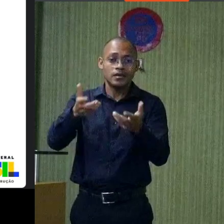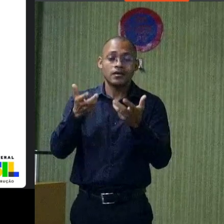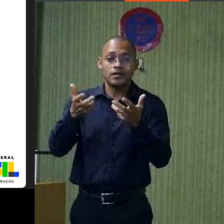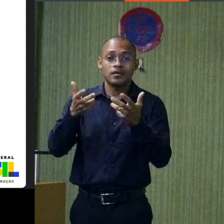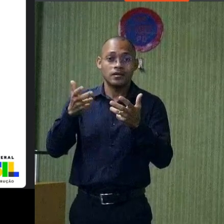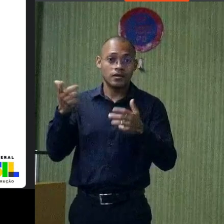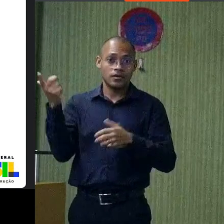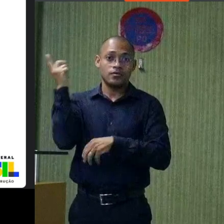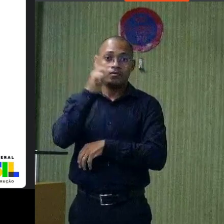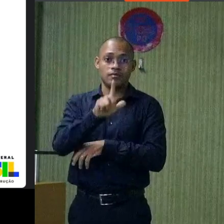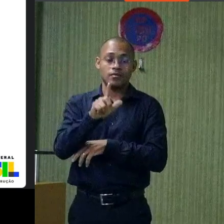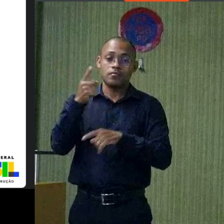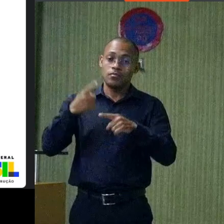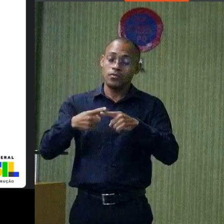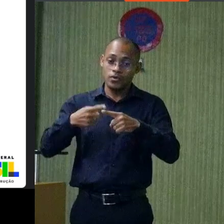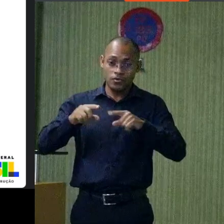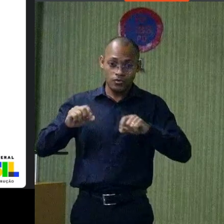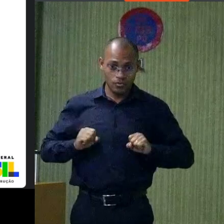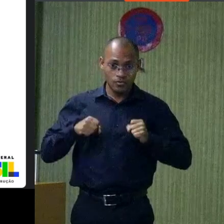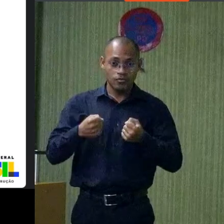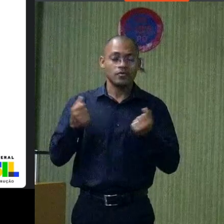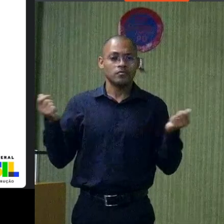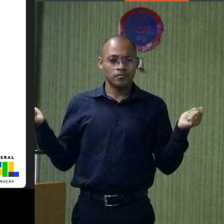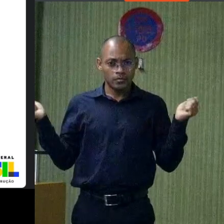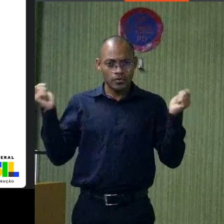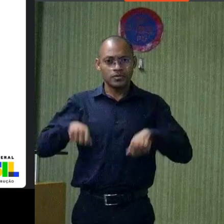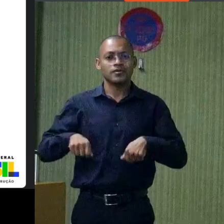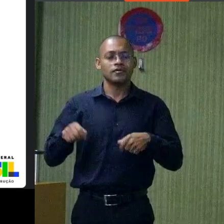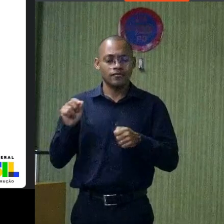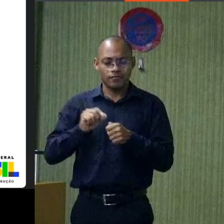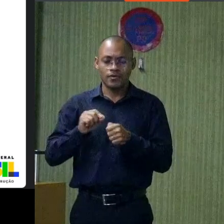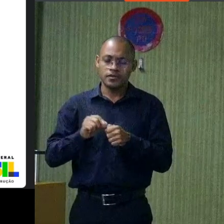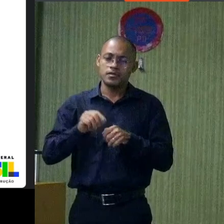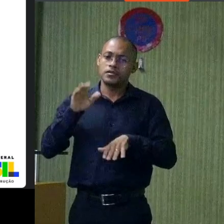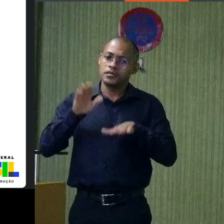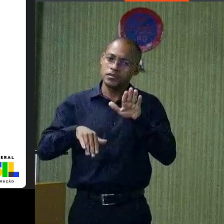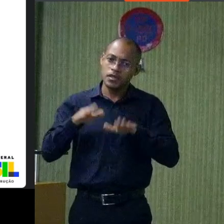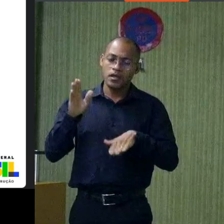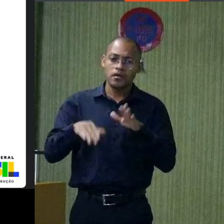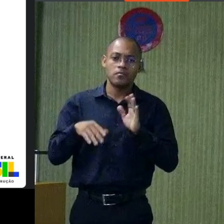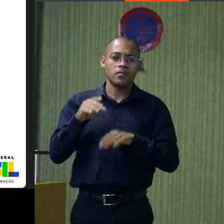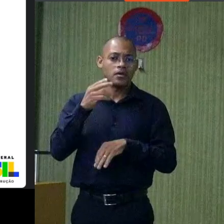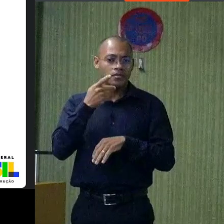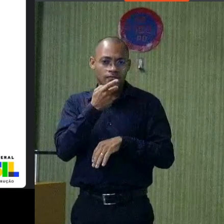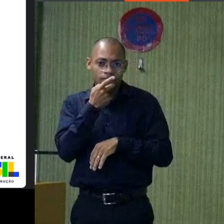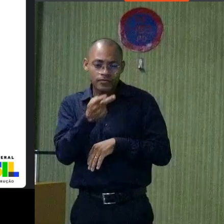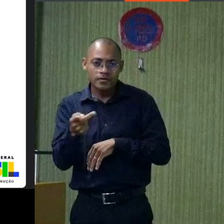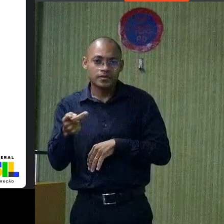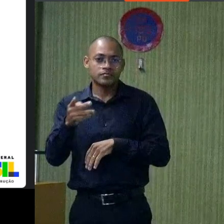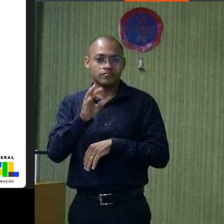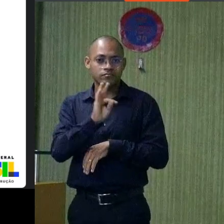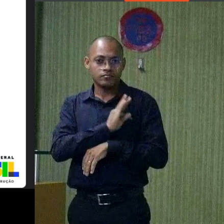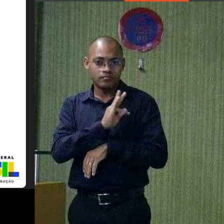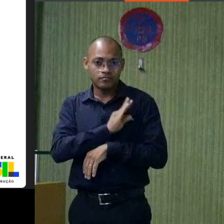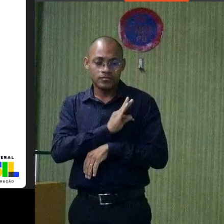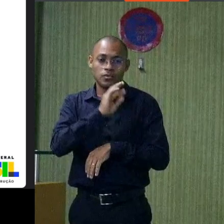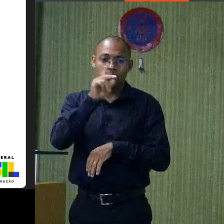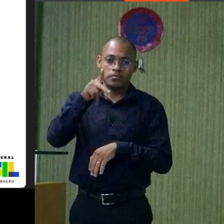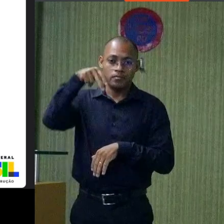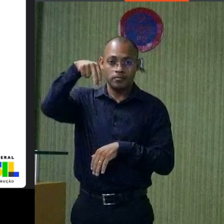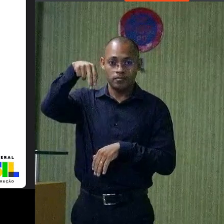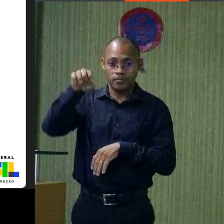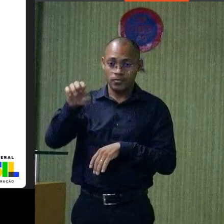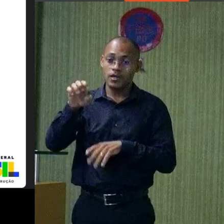desagregação do esforço ela é possível de ser realizada do ponto de vista técnico ela ou foi para meta Sé do atual pne e ela